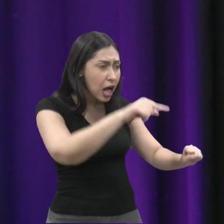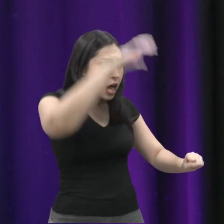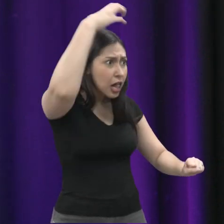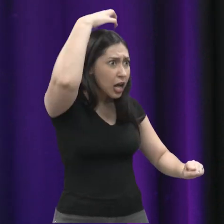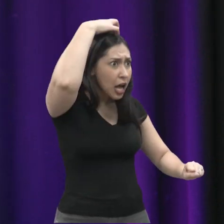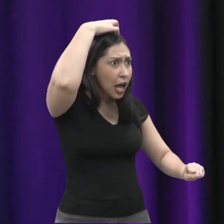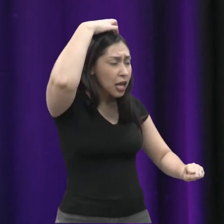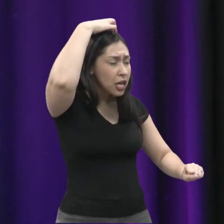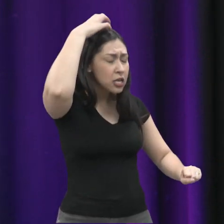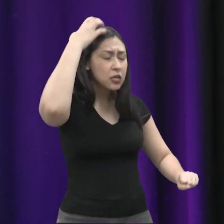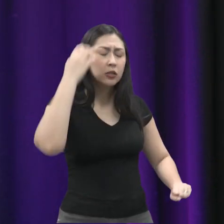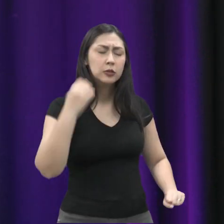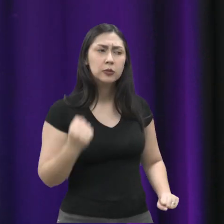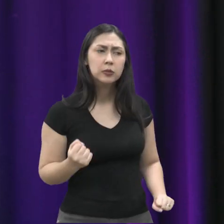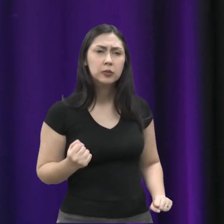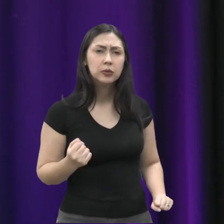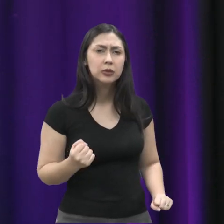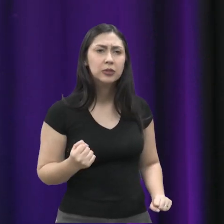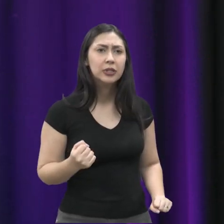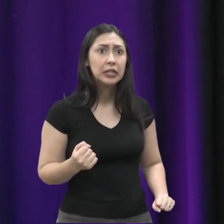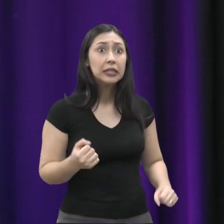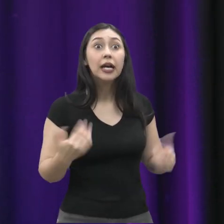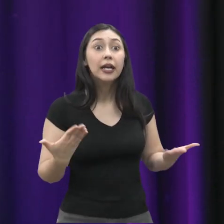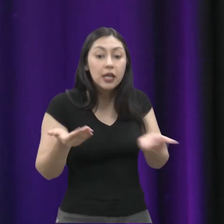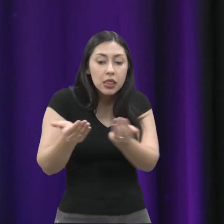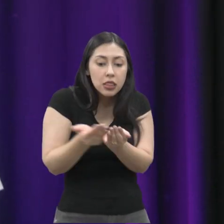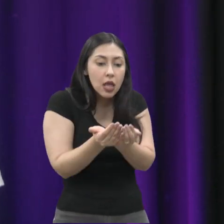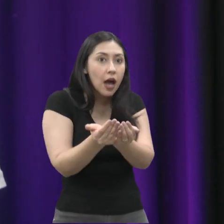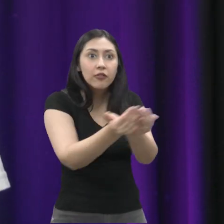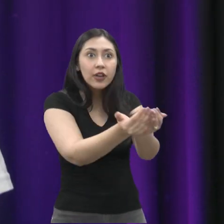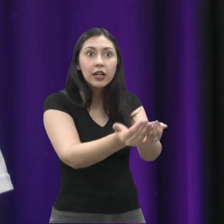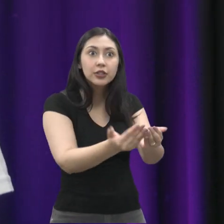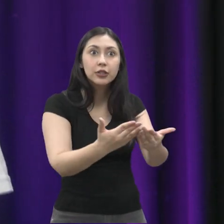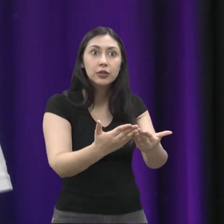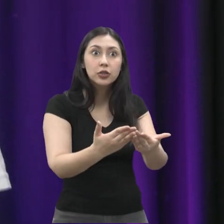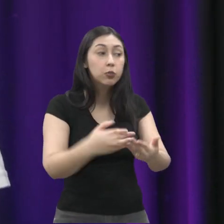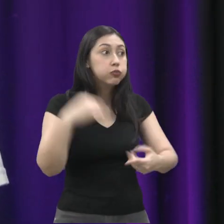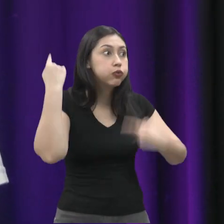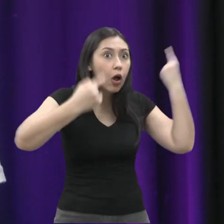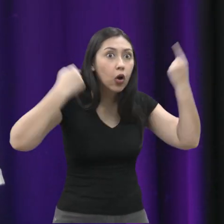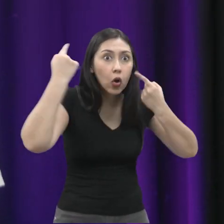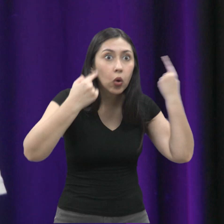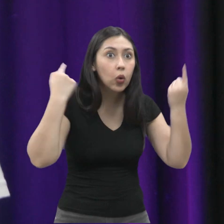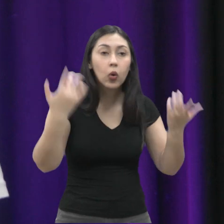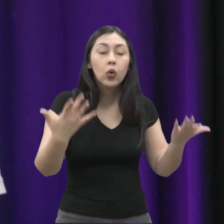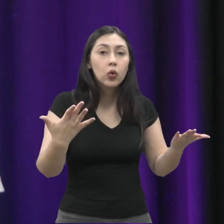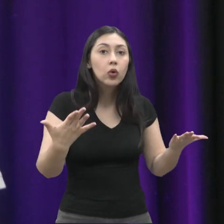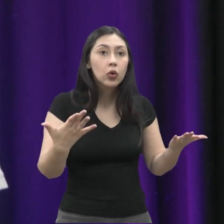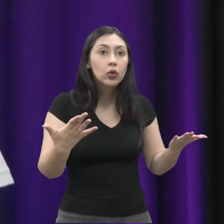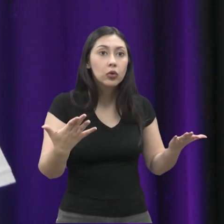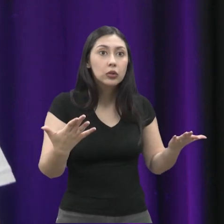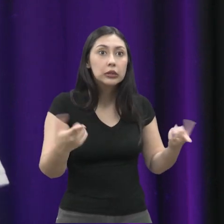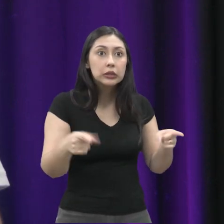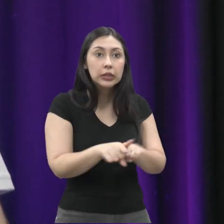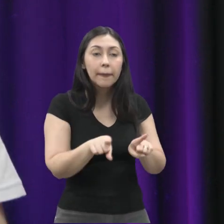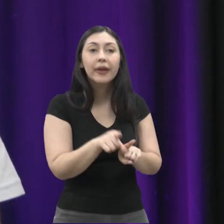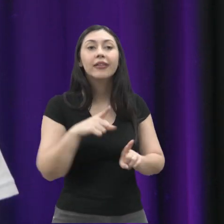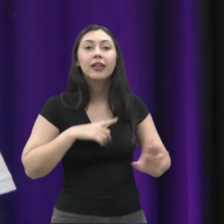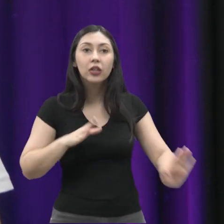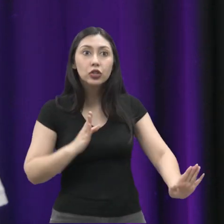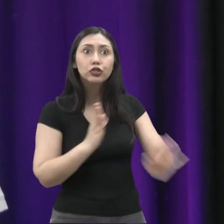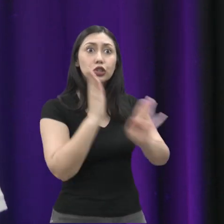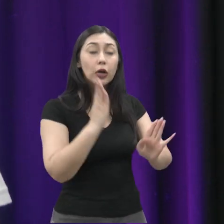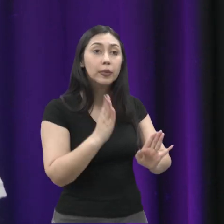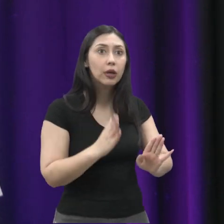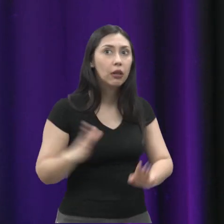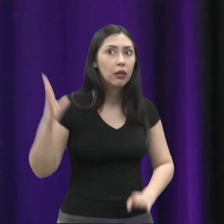que era tia dele, e que teve um surto psicótico na viagem para a França, né? Ele ficou conhecido como um diagnóstico